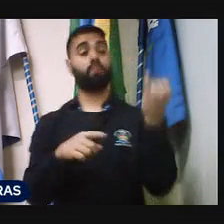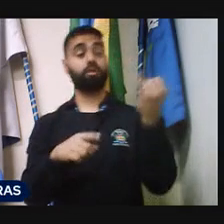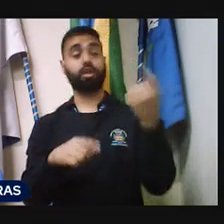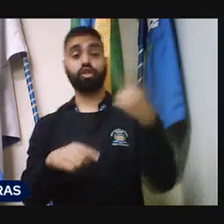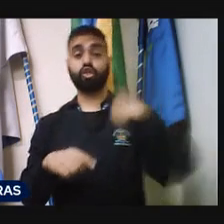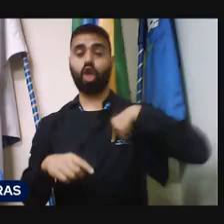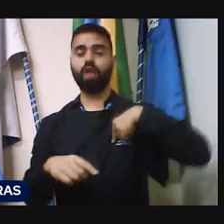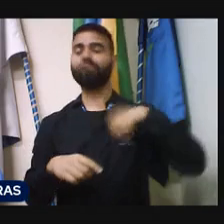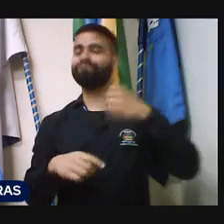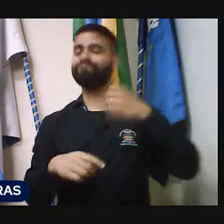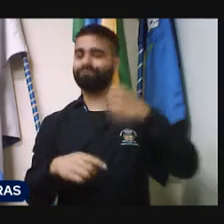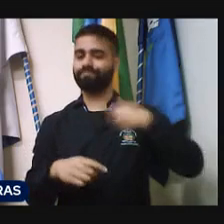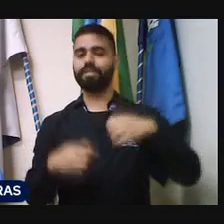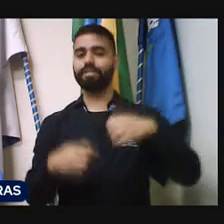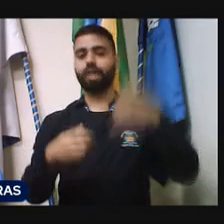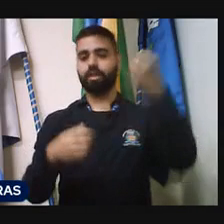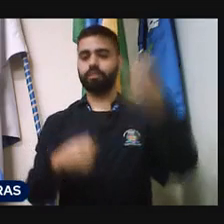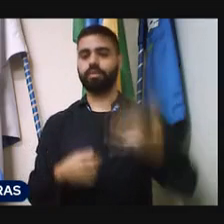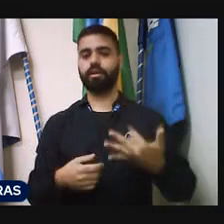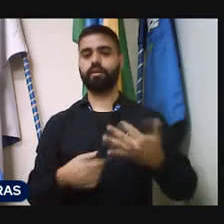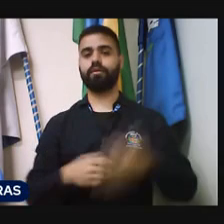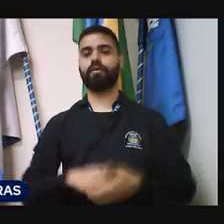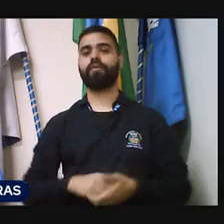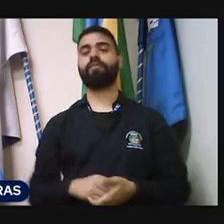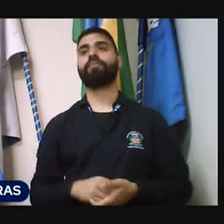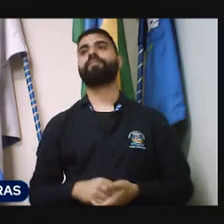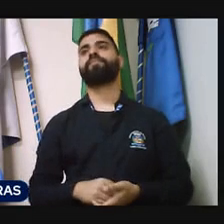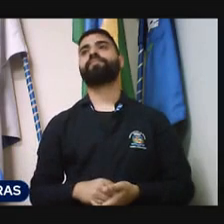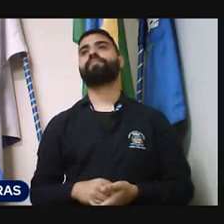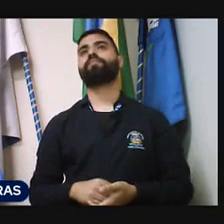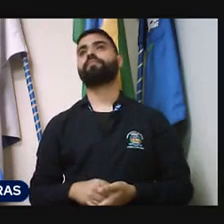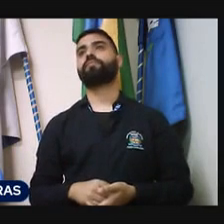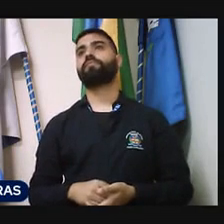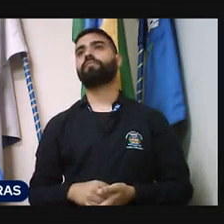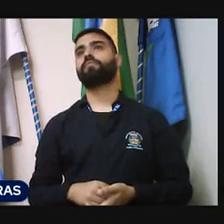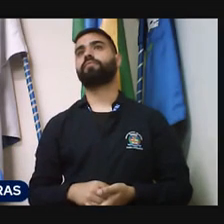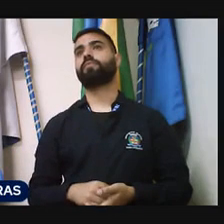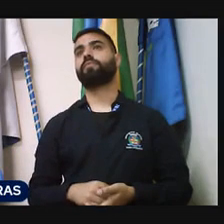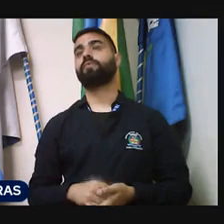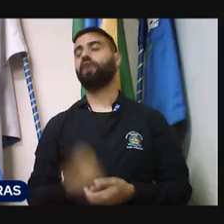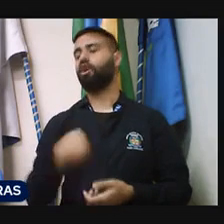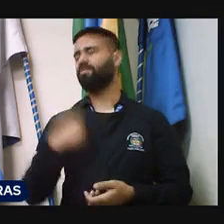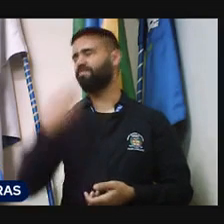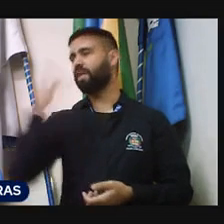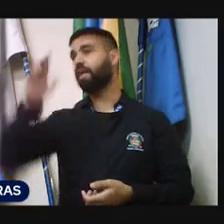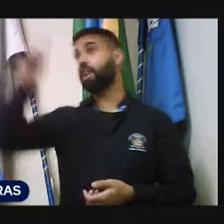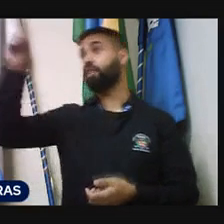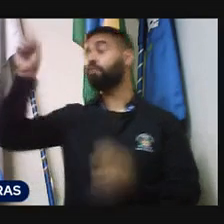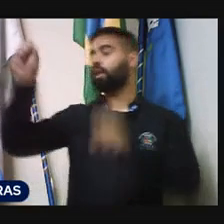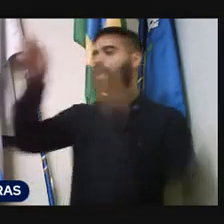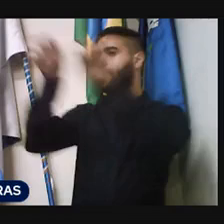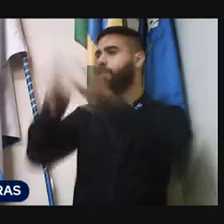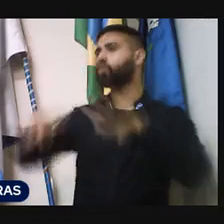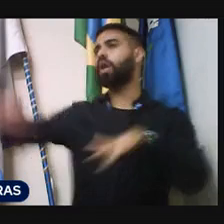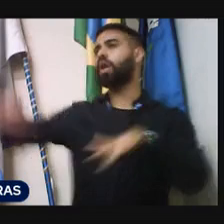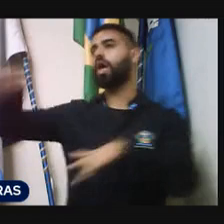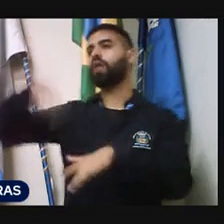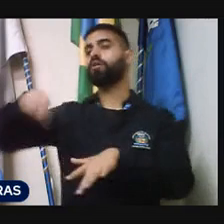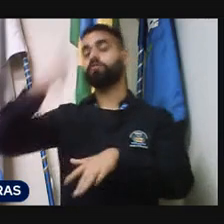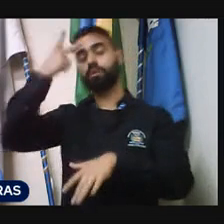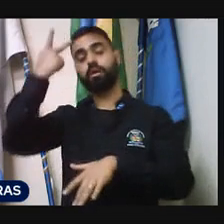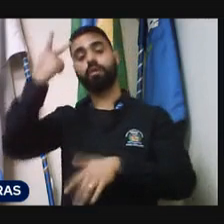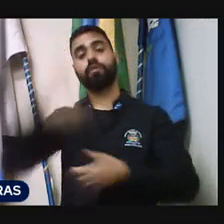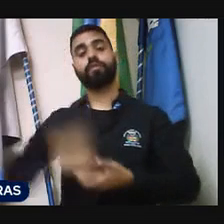gente justifica isso bom então mais uma vez eu quero saber Deus que abençoe a todos bom